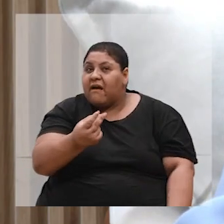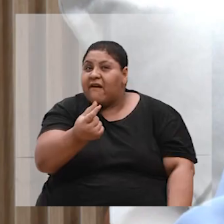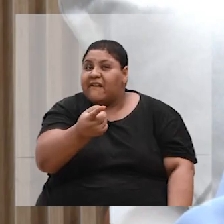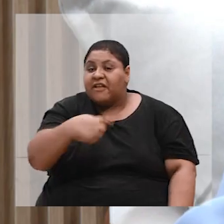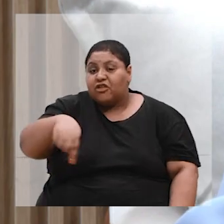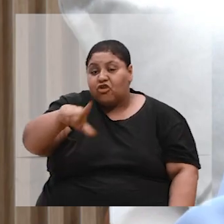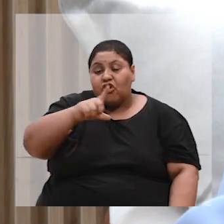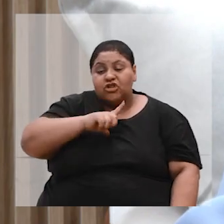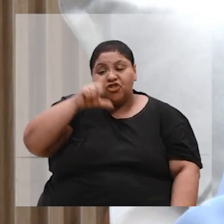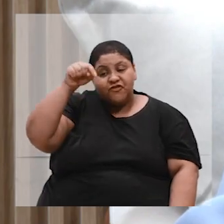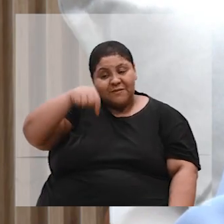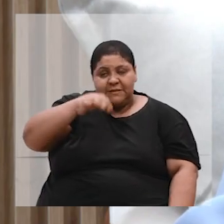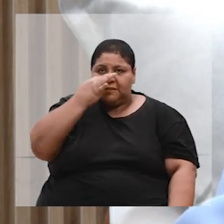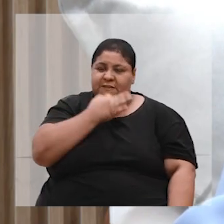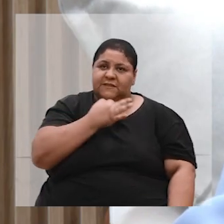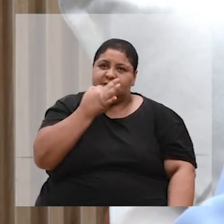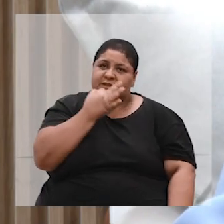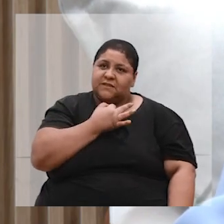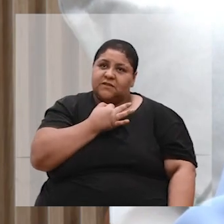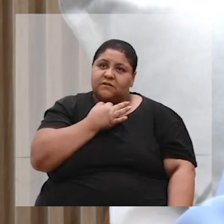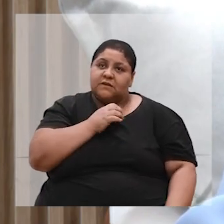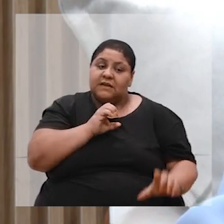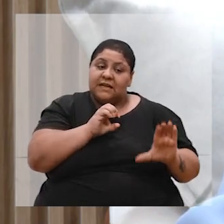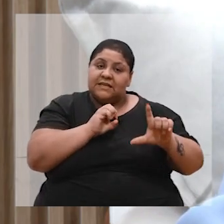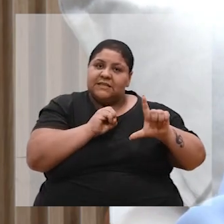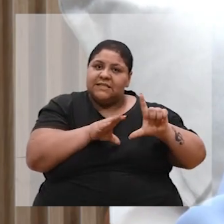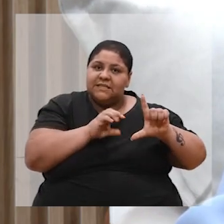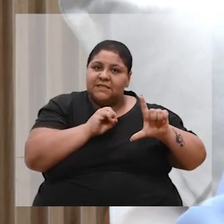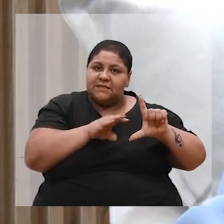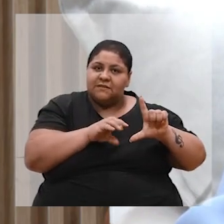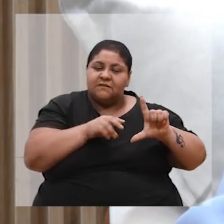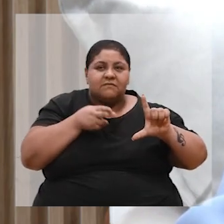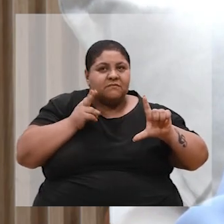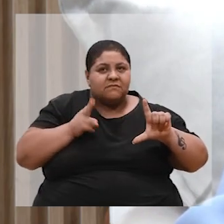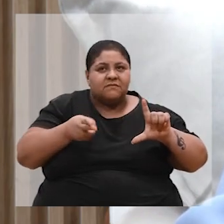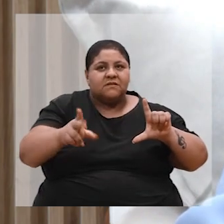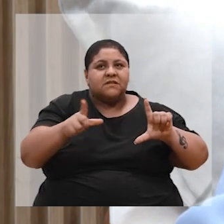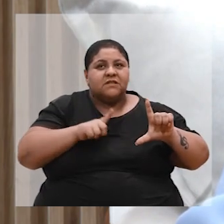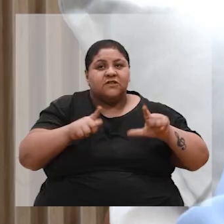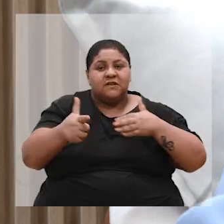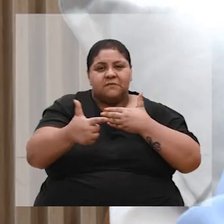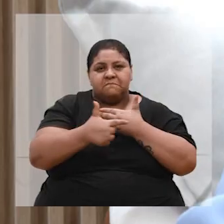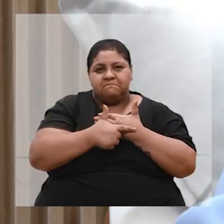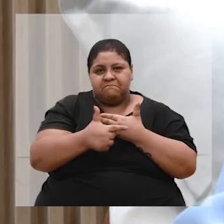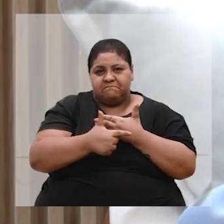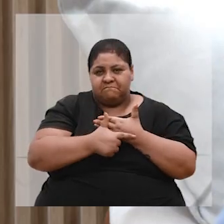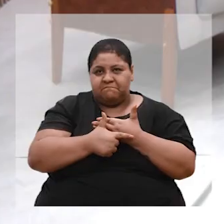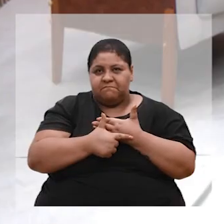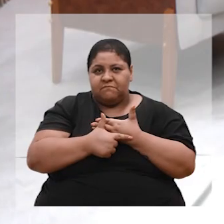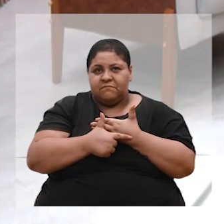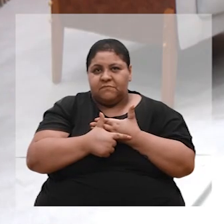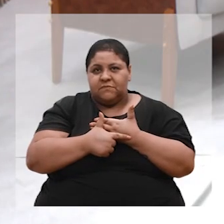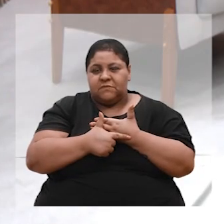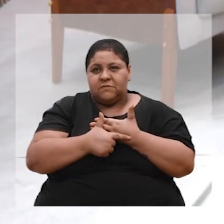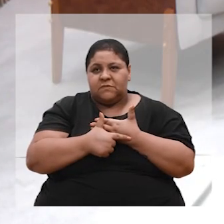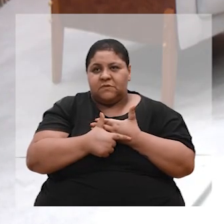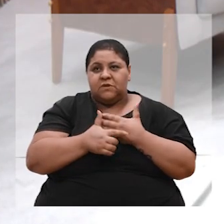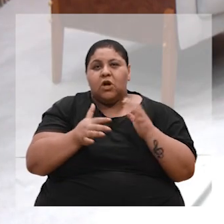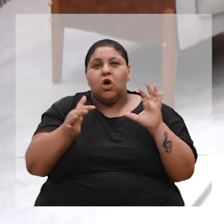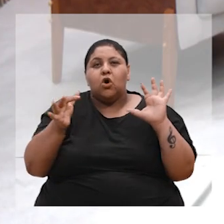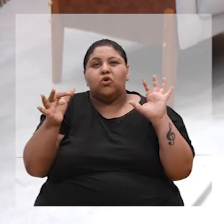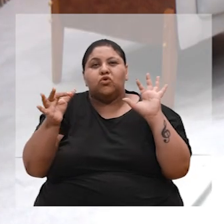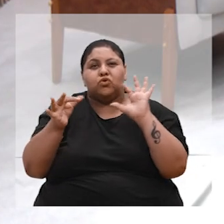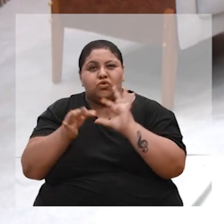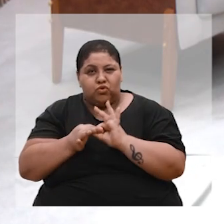E nós tivemos aqui em Caxias do Sul as licenciaturas, que sempre tiveram esse papel. E aí, juntando com a